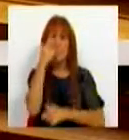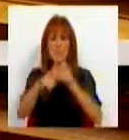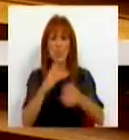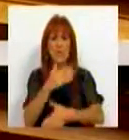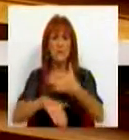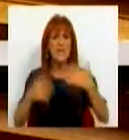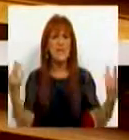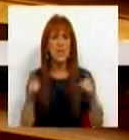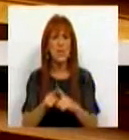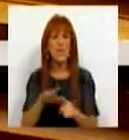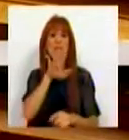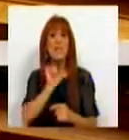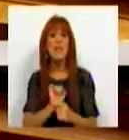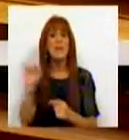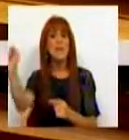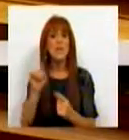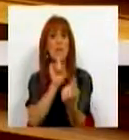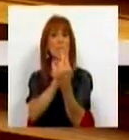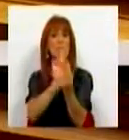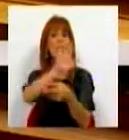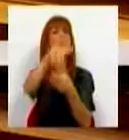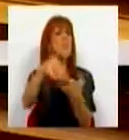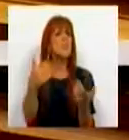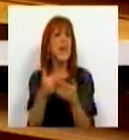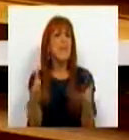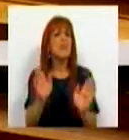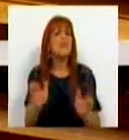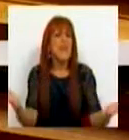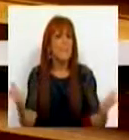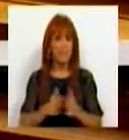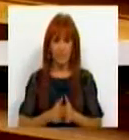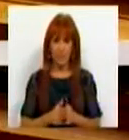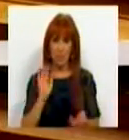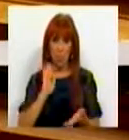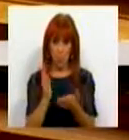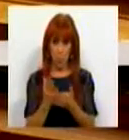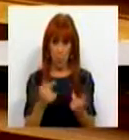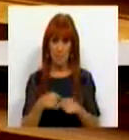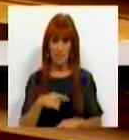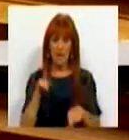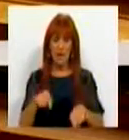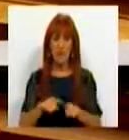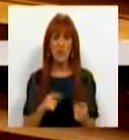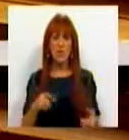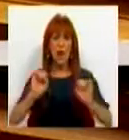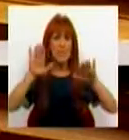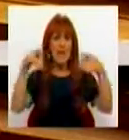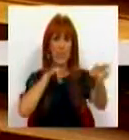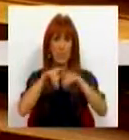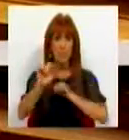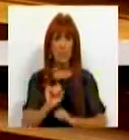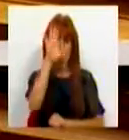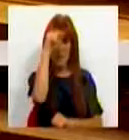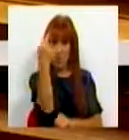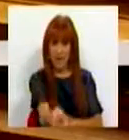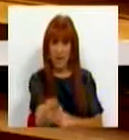pessoas com deficiência e seus familiares em balcões de inclusão já abertos? Por último, e recorrendo à prioridade política